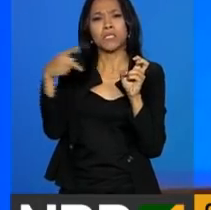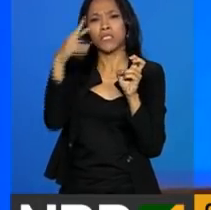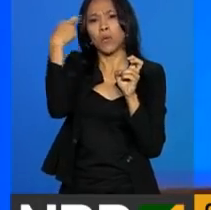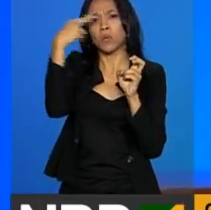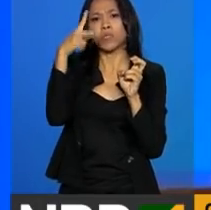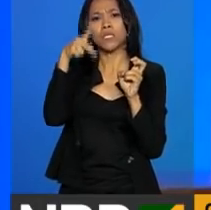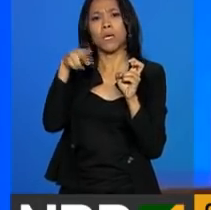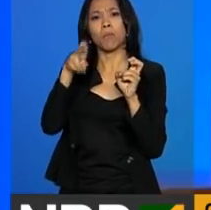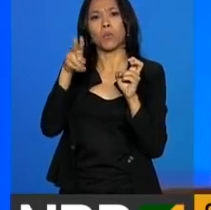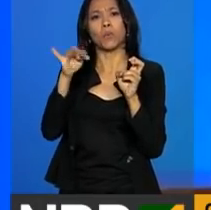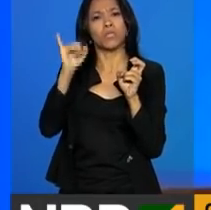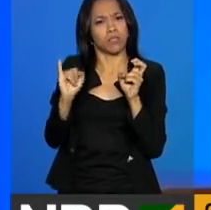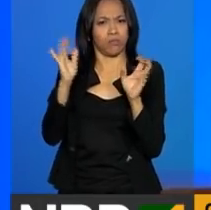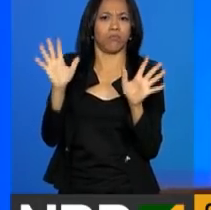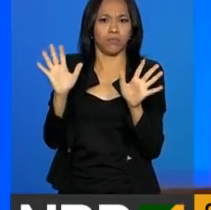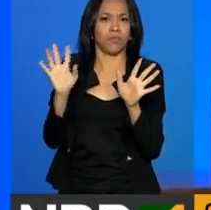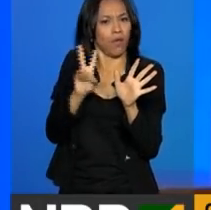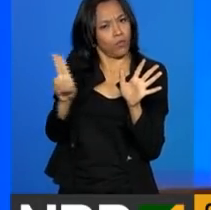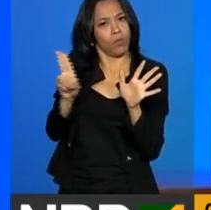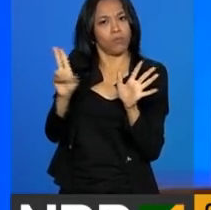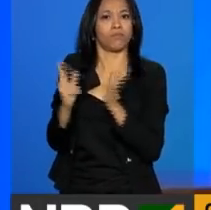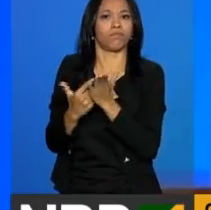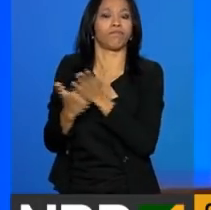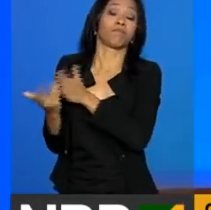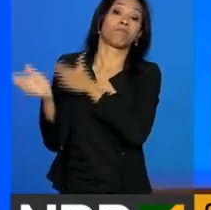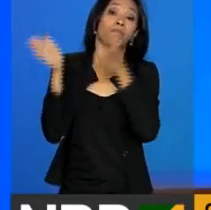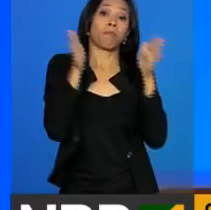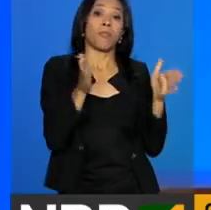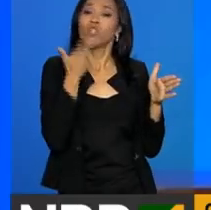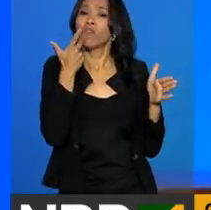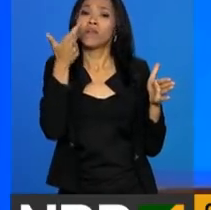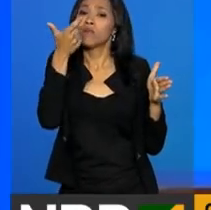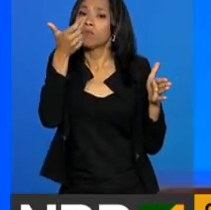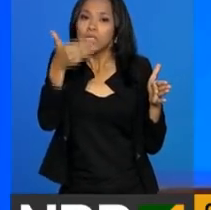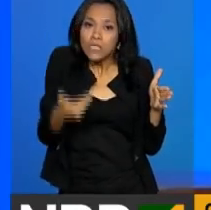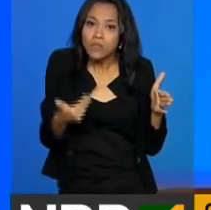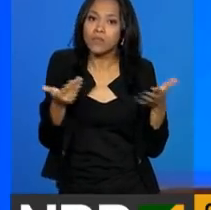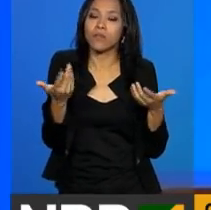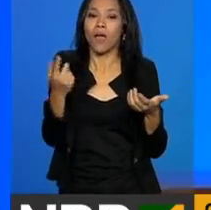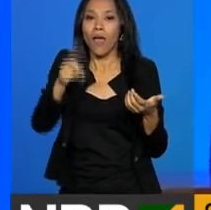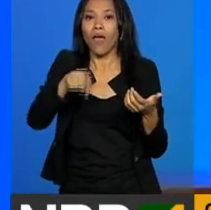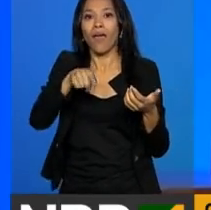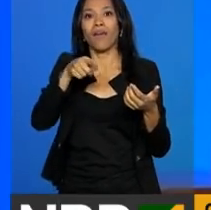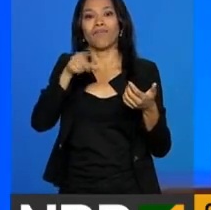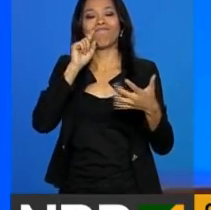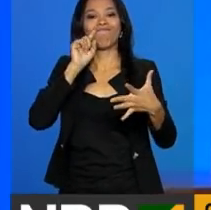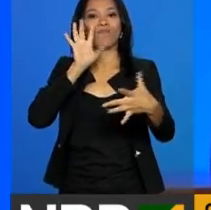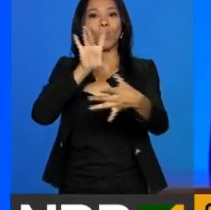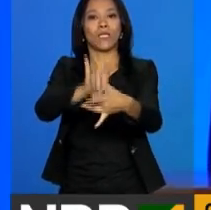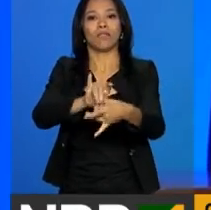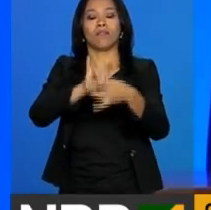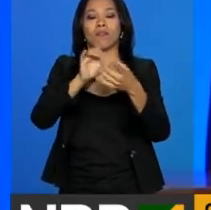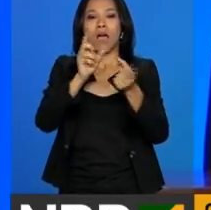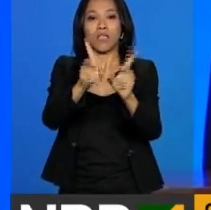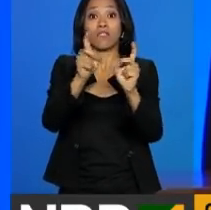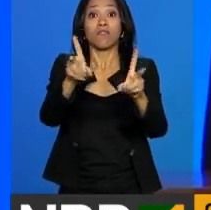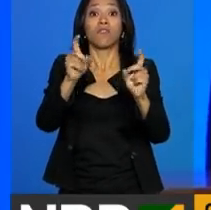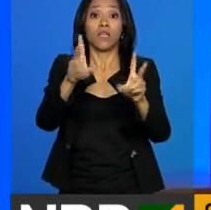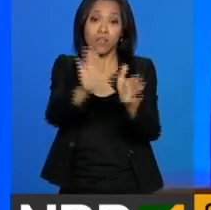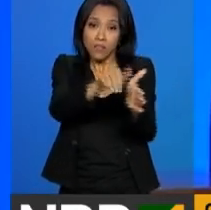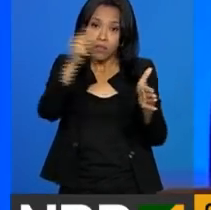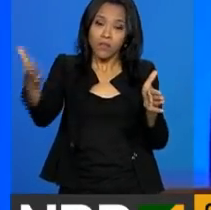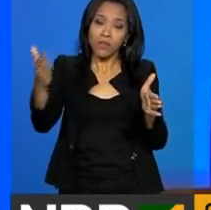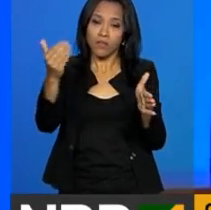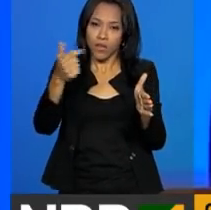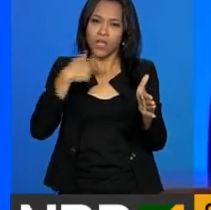isso porque tudo isso se aplica na verdade o comércio exterior não é você e eu estou